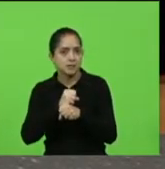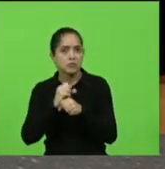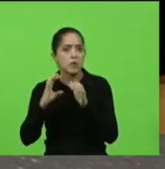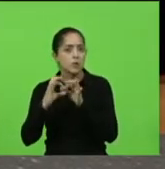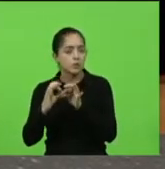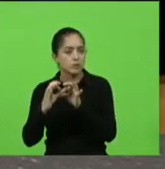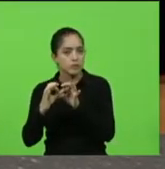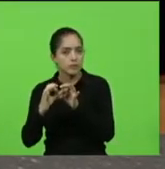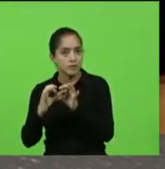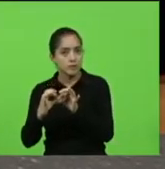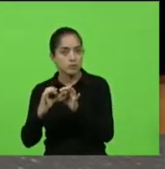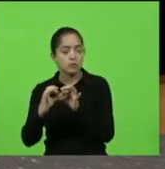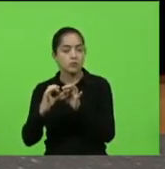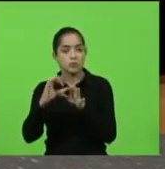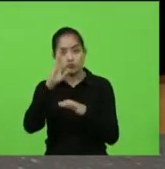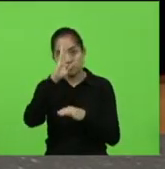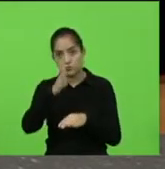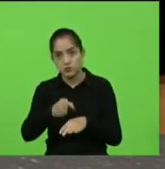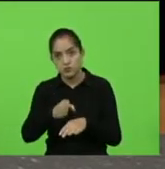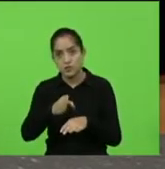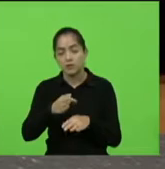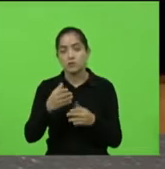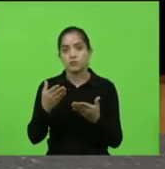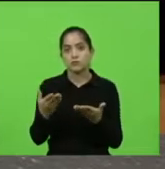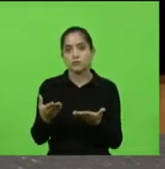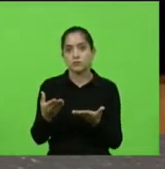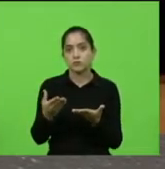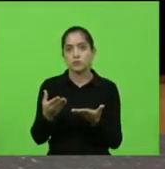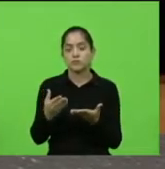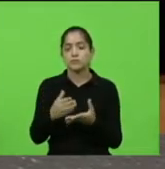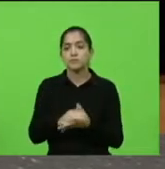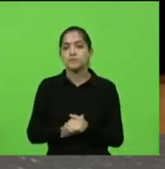direto ou